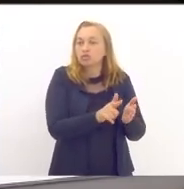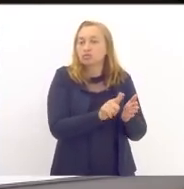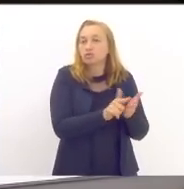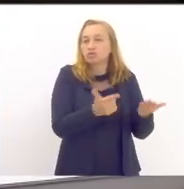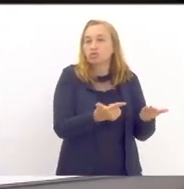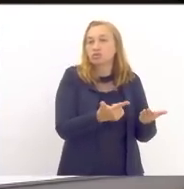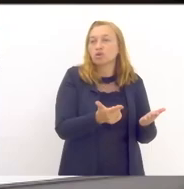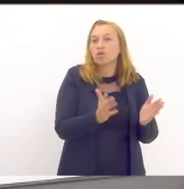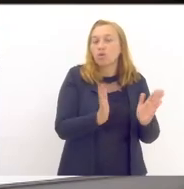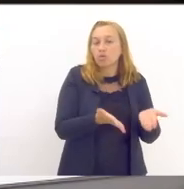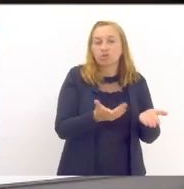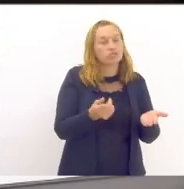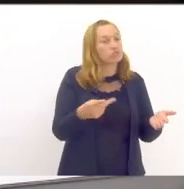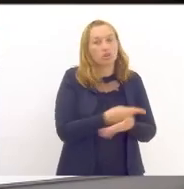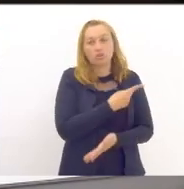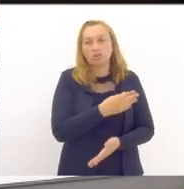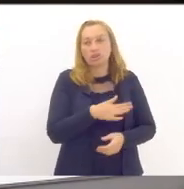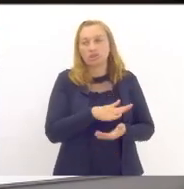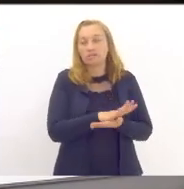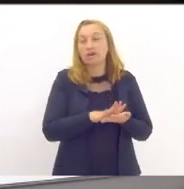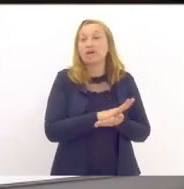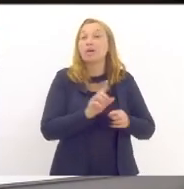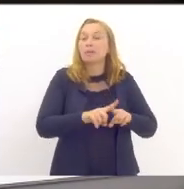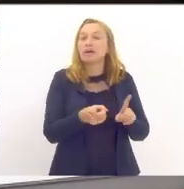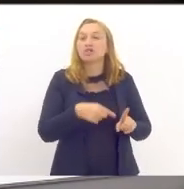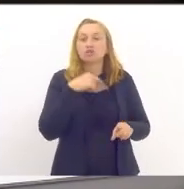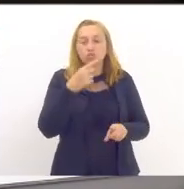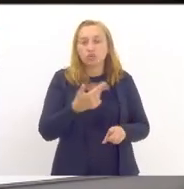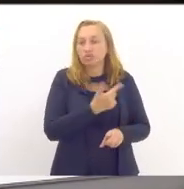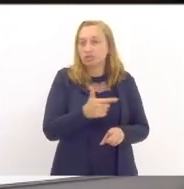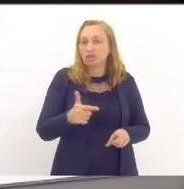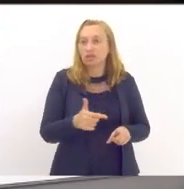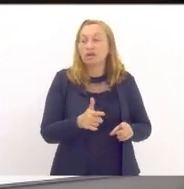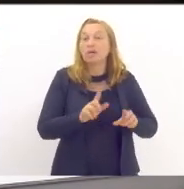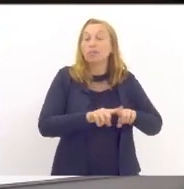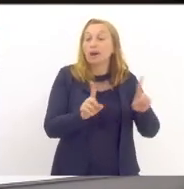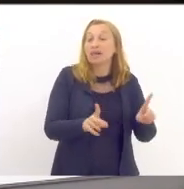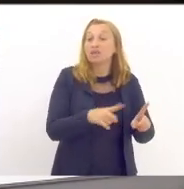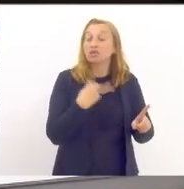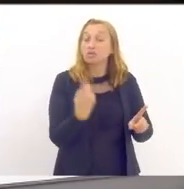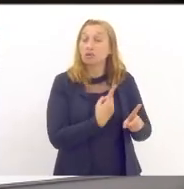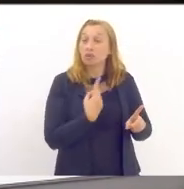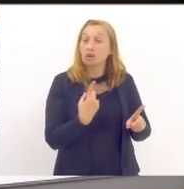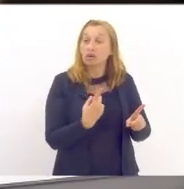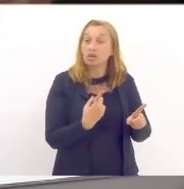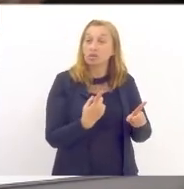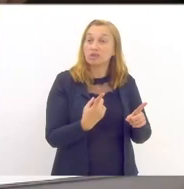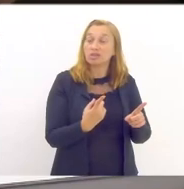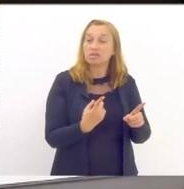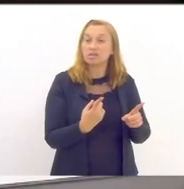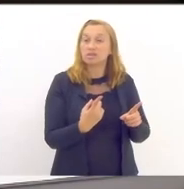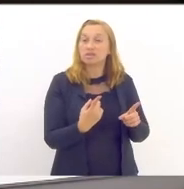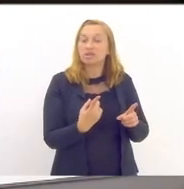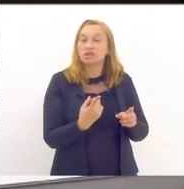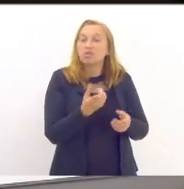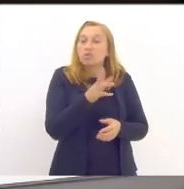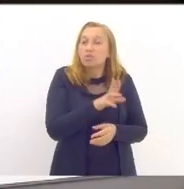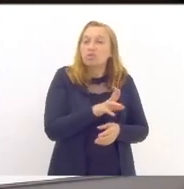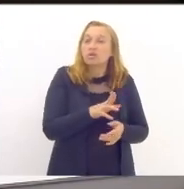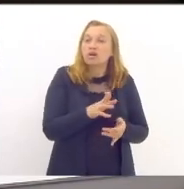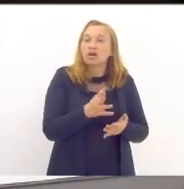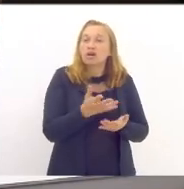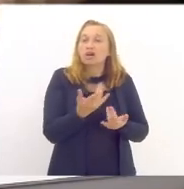isso não acontece mais, mas sem dúvida nenhuma nós nos alimentamos das palavras que o jornalismo nos